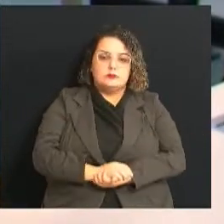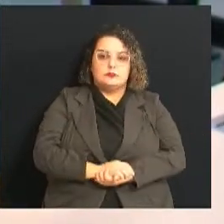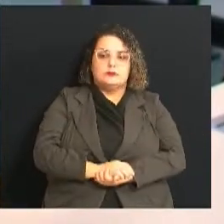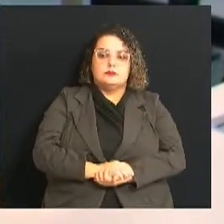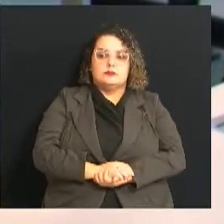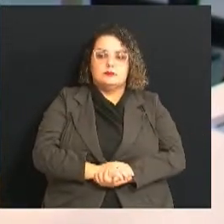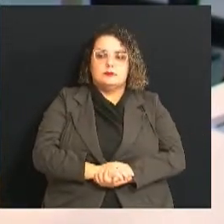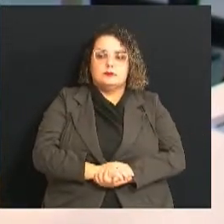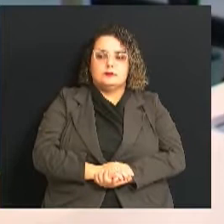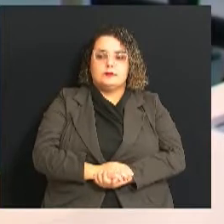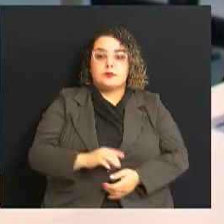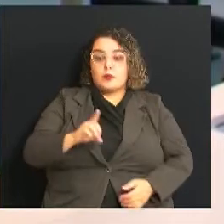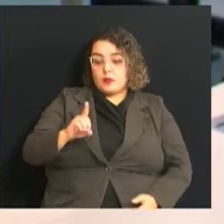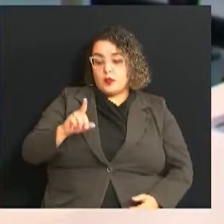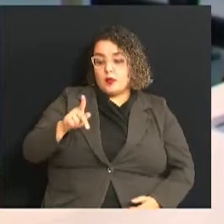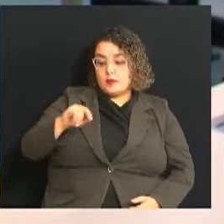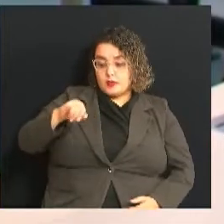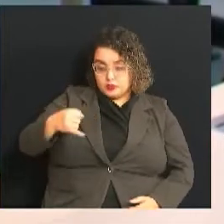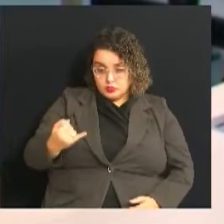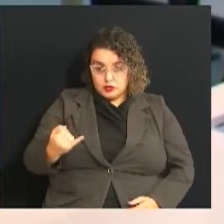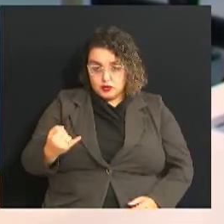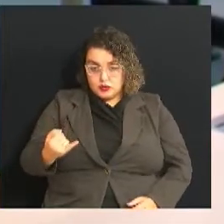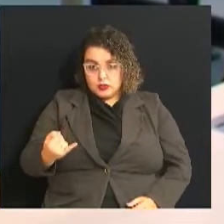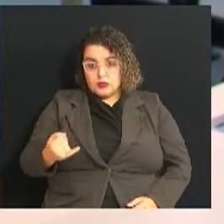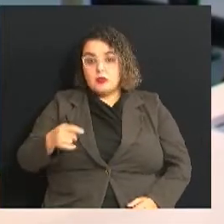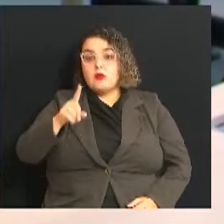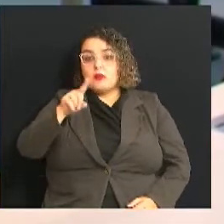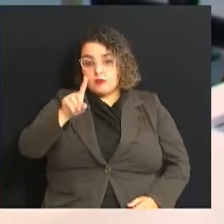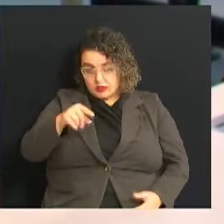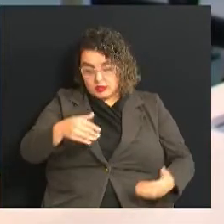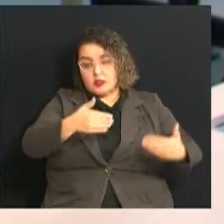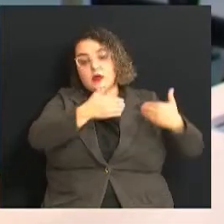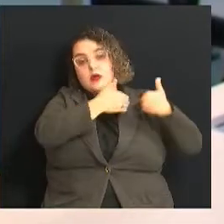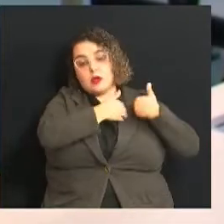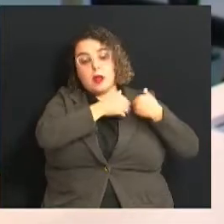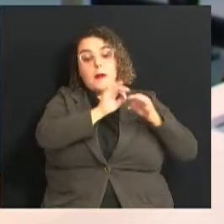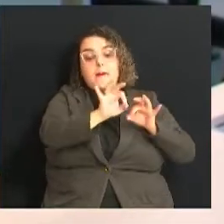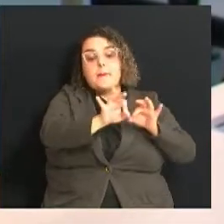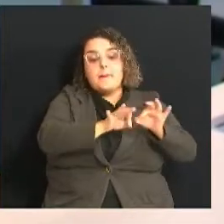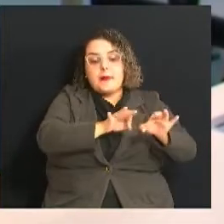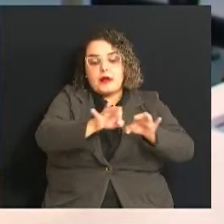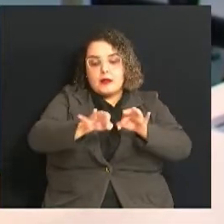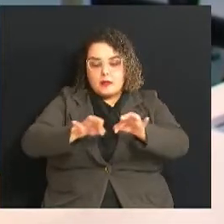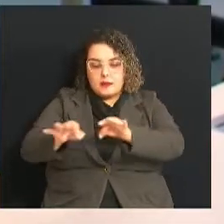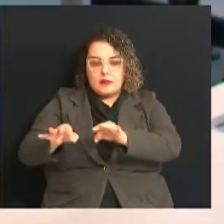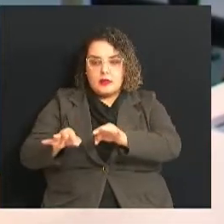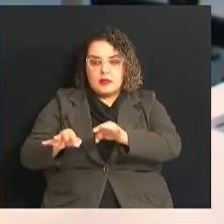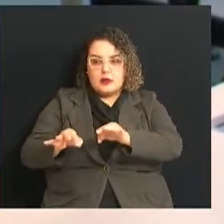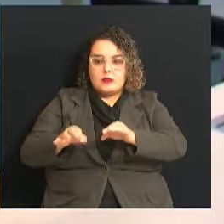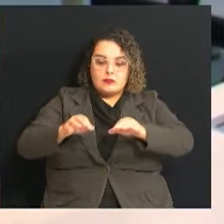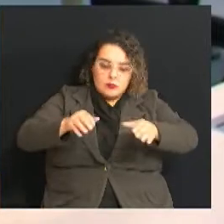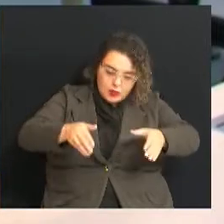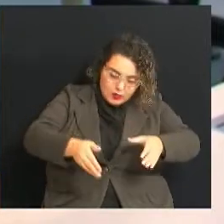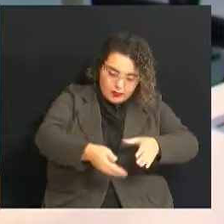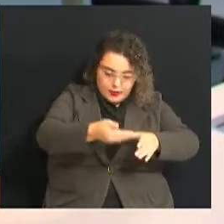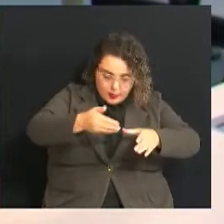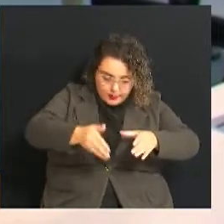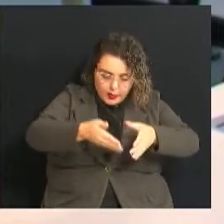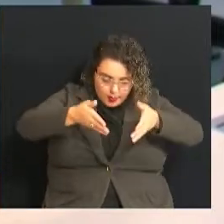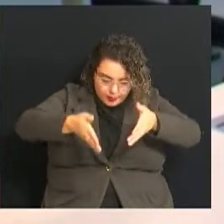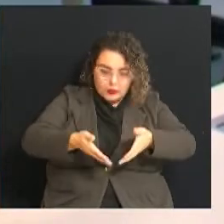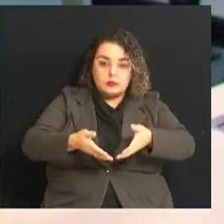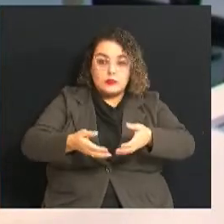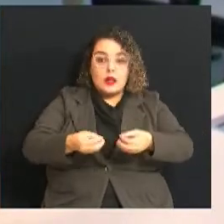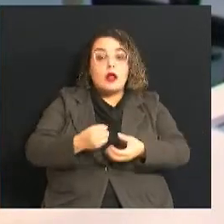O DPJ, ele vai se encarregar de preparar o berço, né, fazer o buraco, levar as mudas